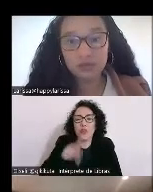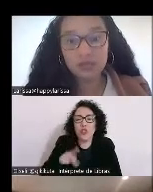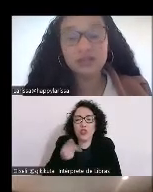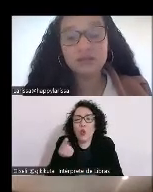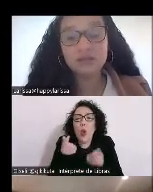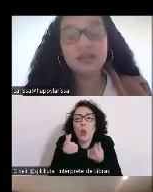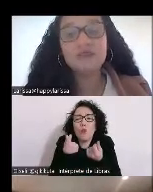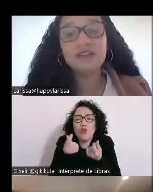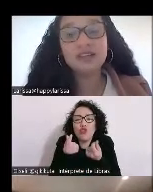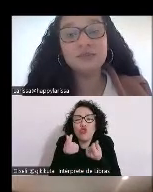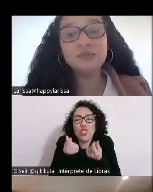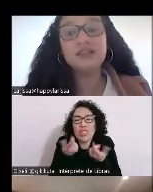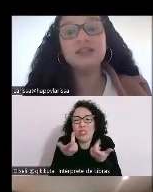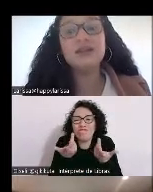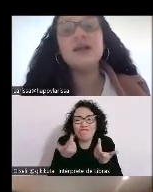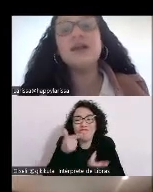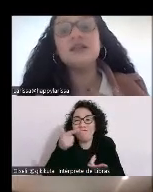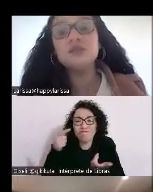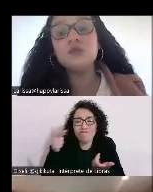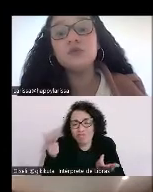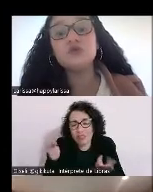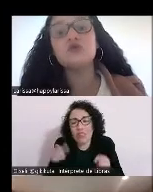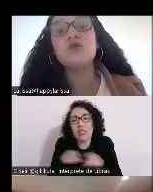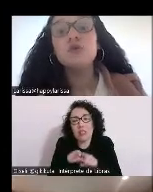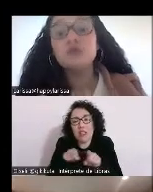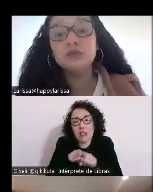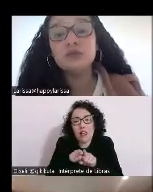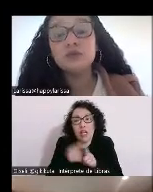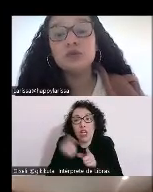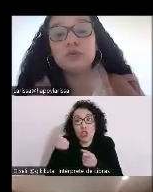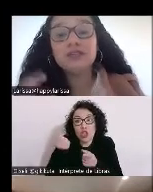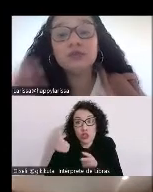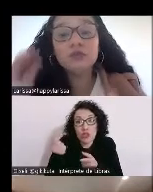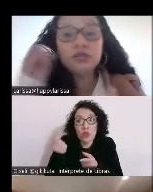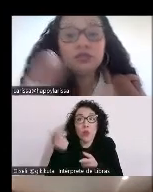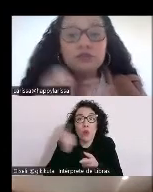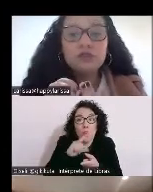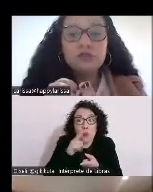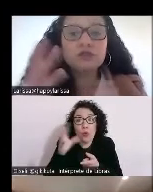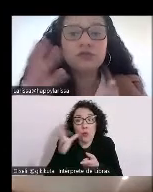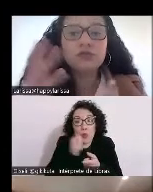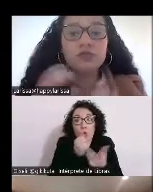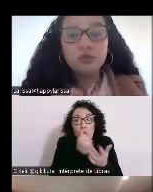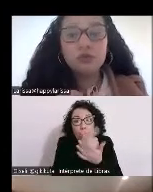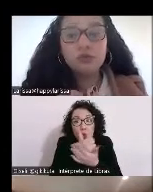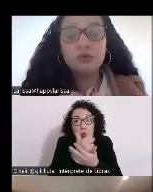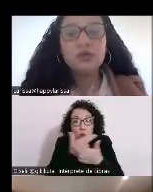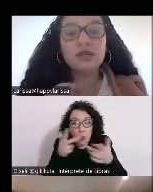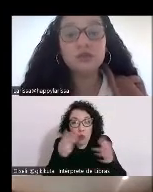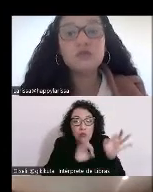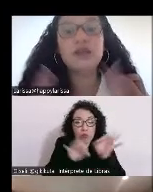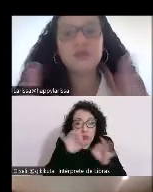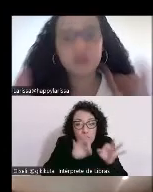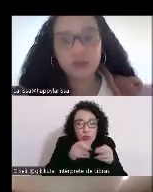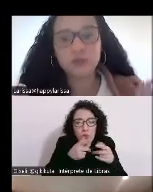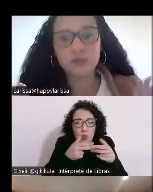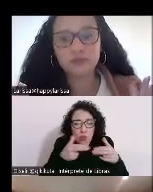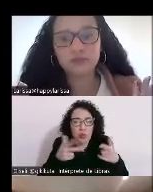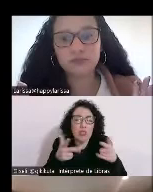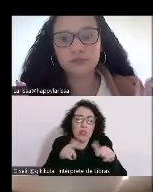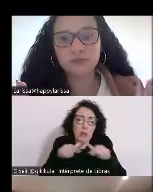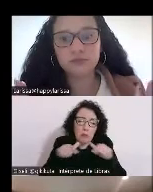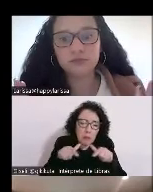isso e também leva tempo para ele trabalhar esses recursos com os alunos como eles sendo indivíduos, não somente um grupo. Então, isso leva